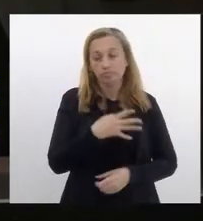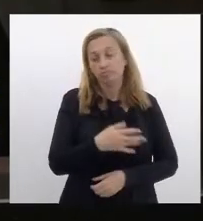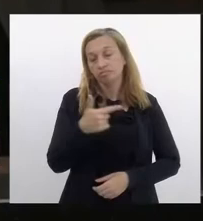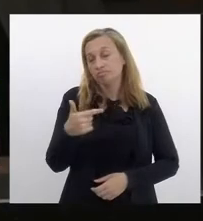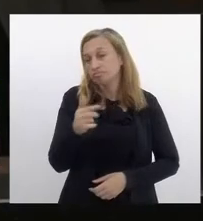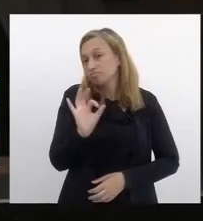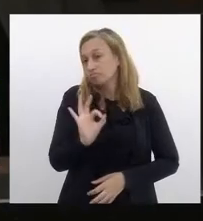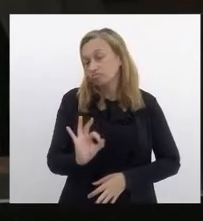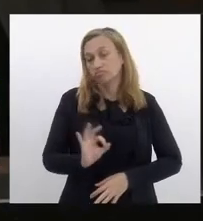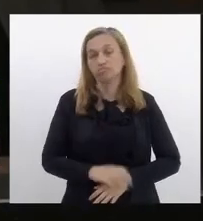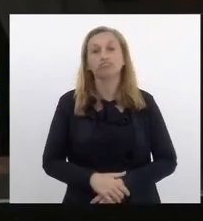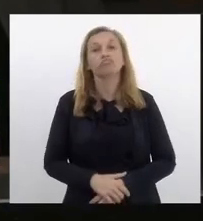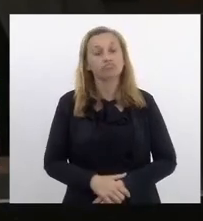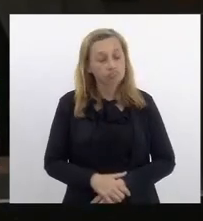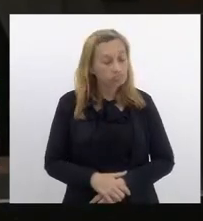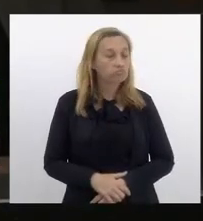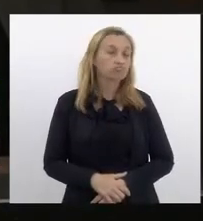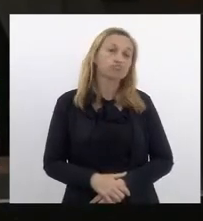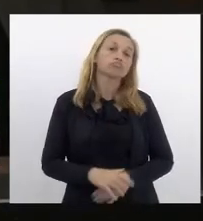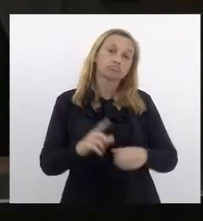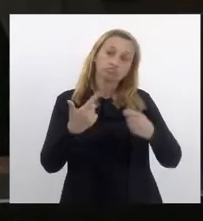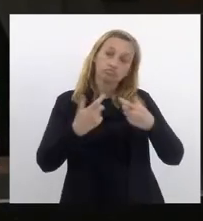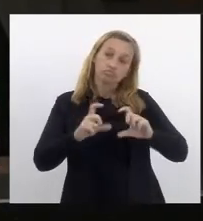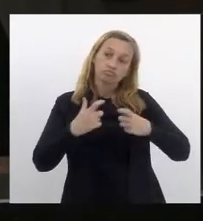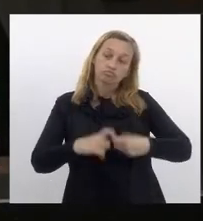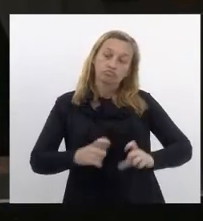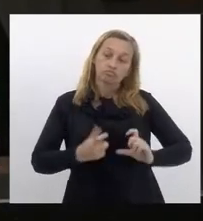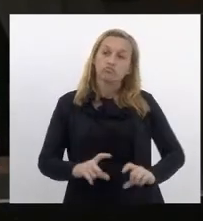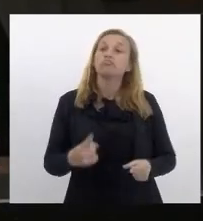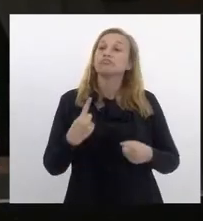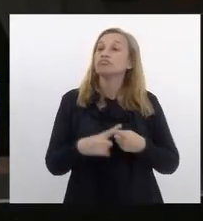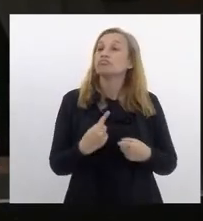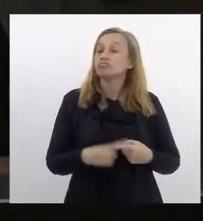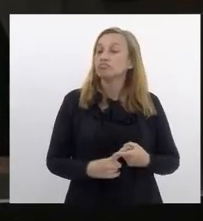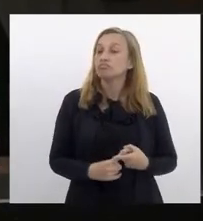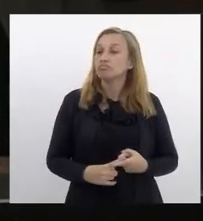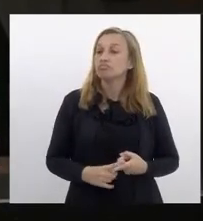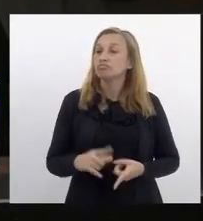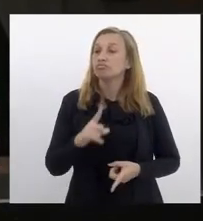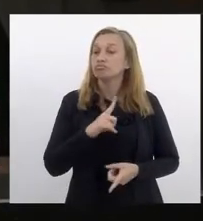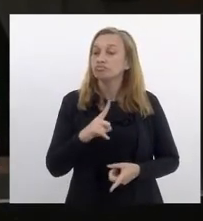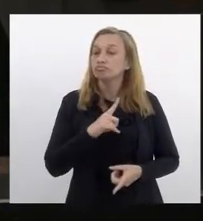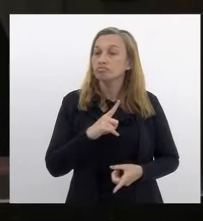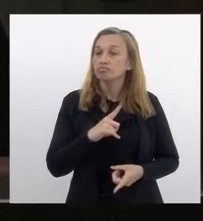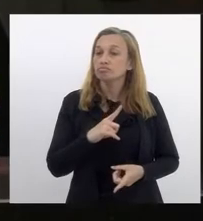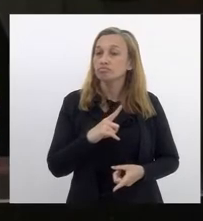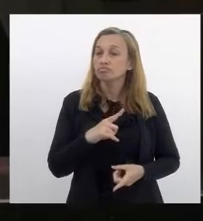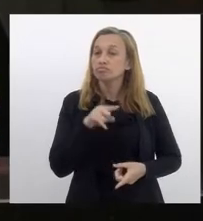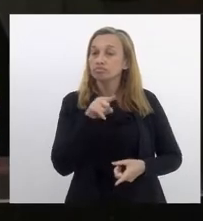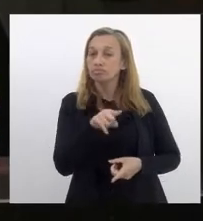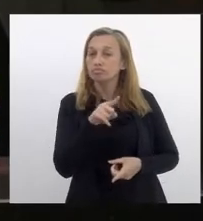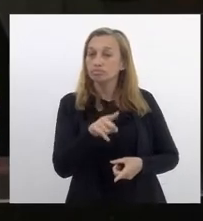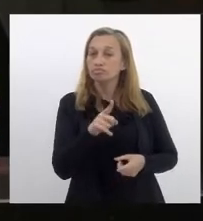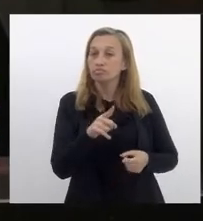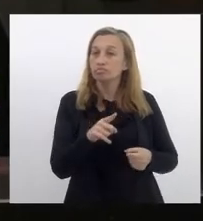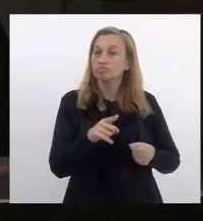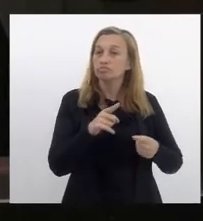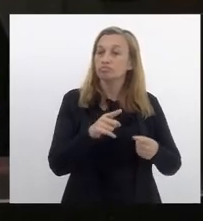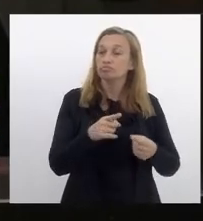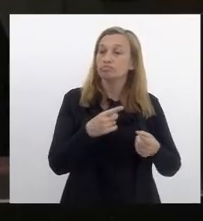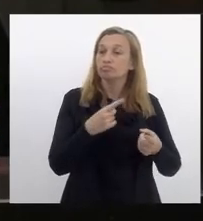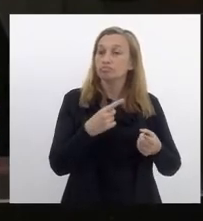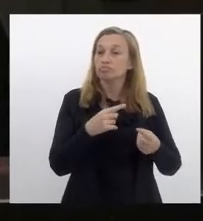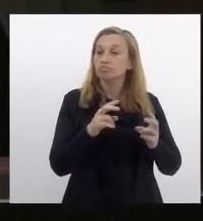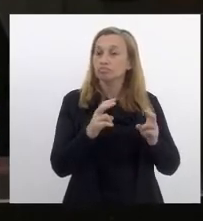42 e seus parágrafos. Porque aí é que está o nó da discórdia, que foi